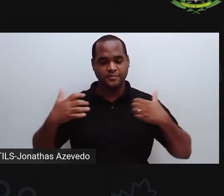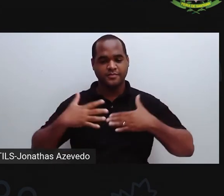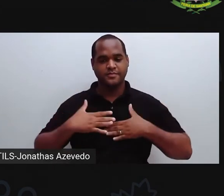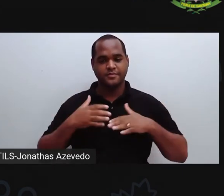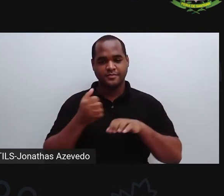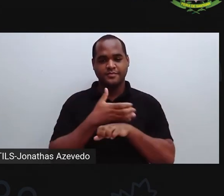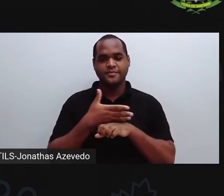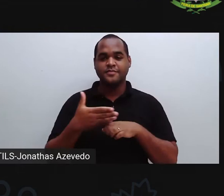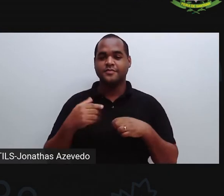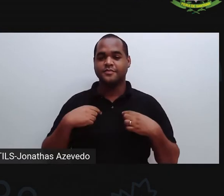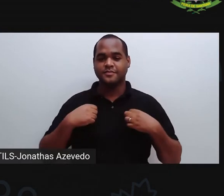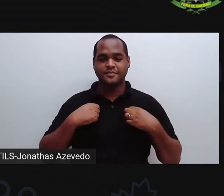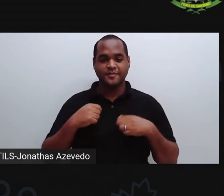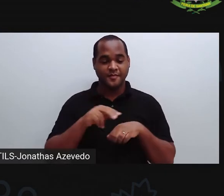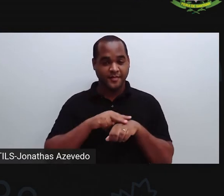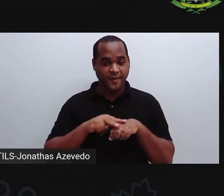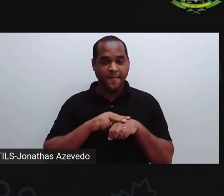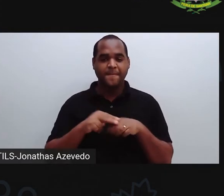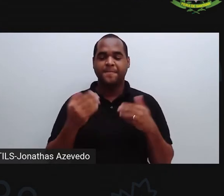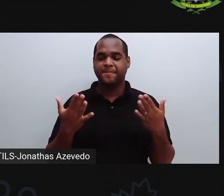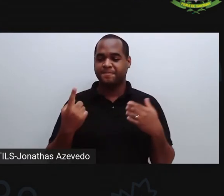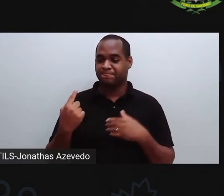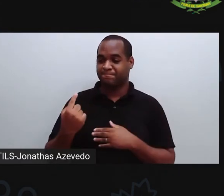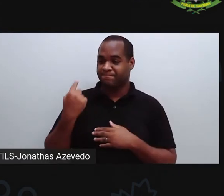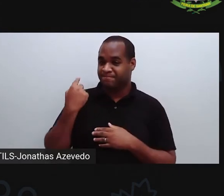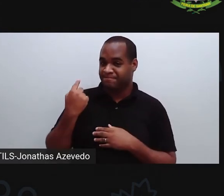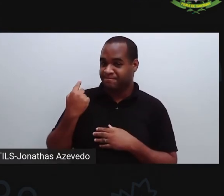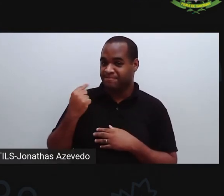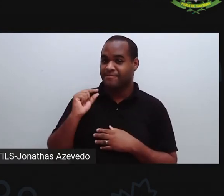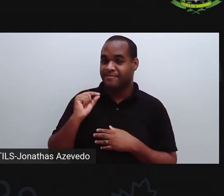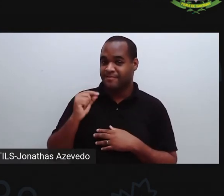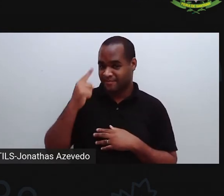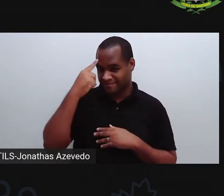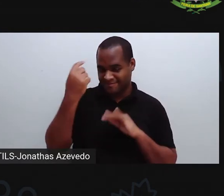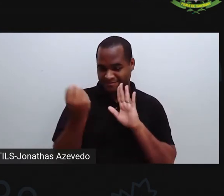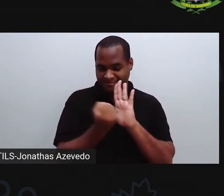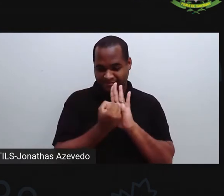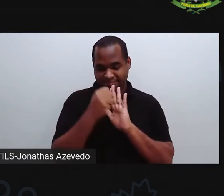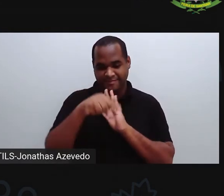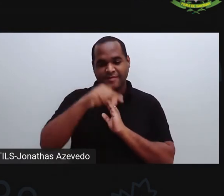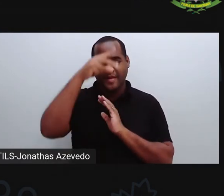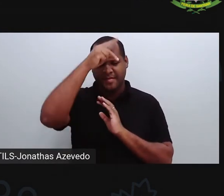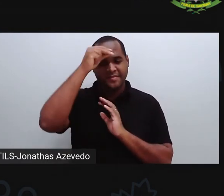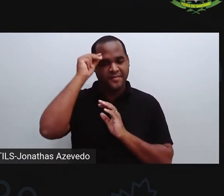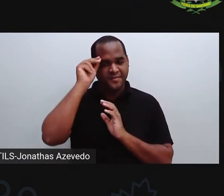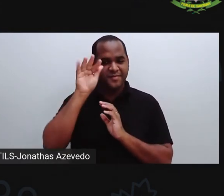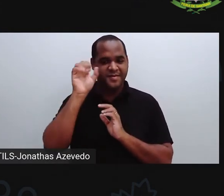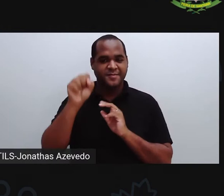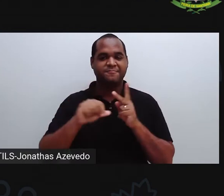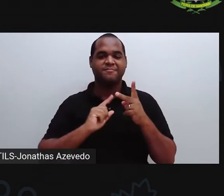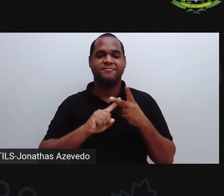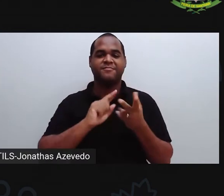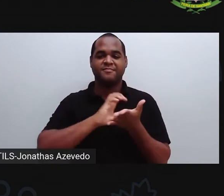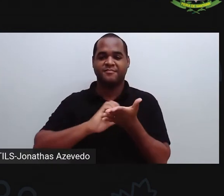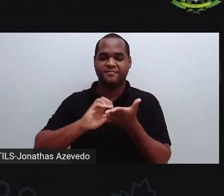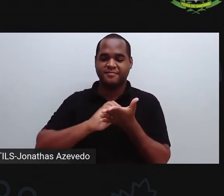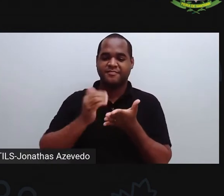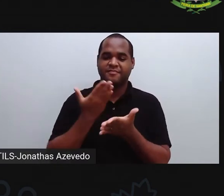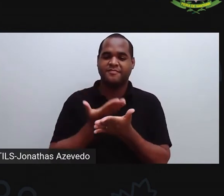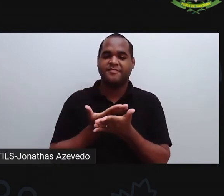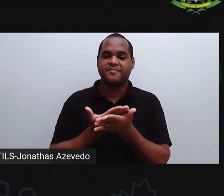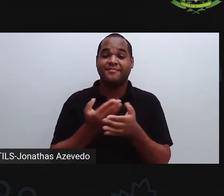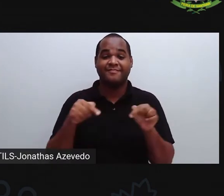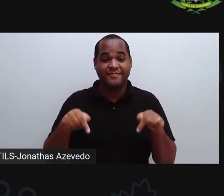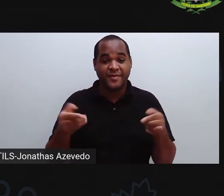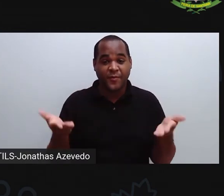blusa verde clarinho. E aqui atrás de mim tem a logo da Prefeitura Municipal de Feira de Santana e da Secretaria Municipal de Educação.